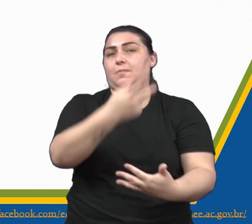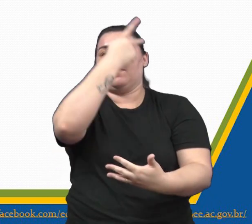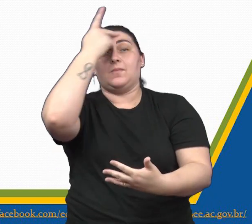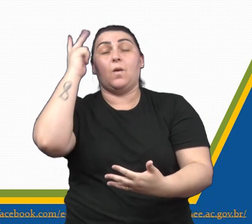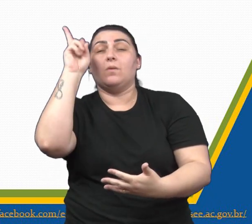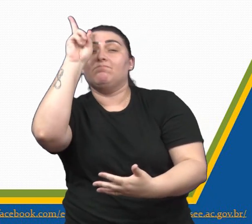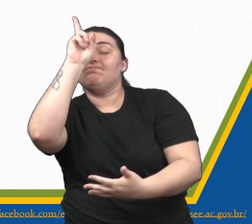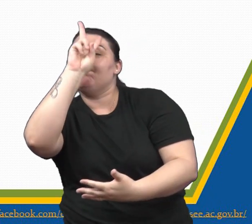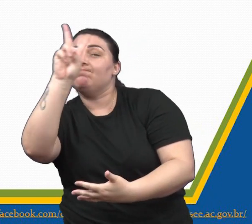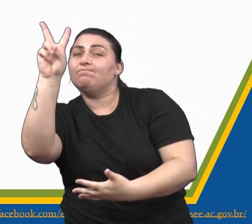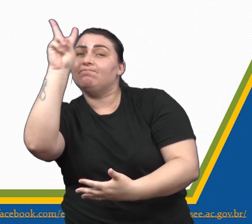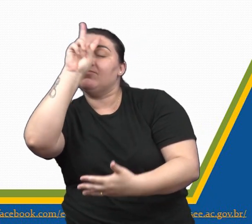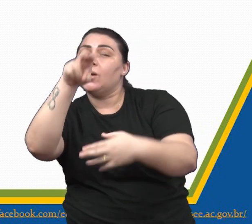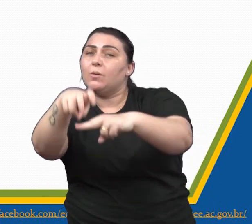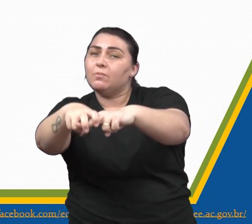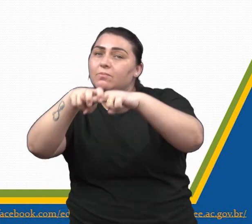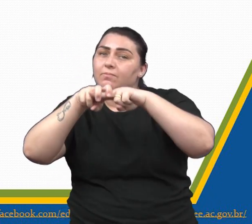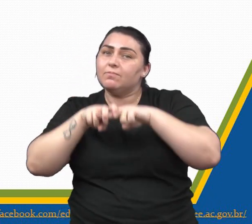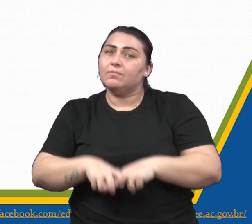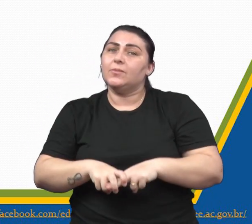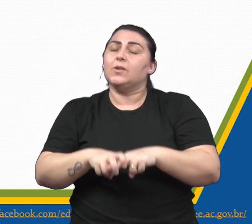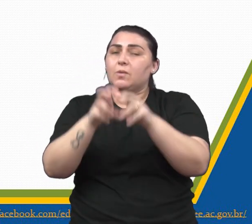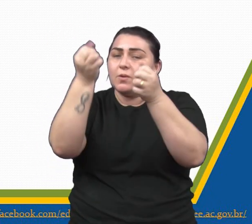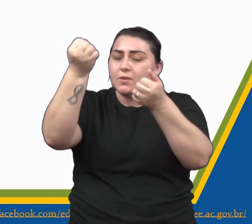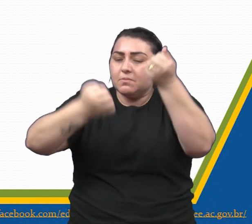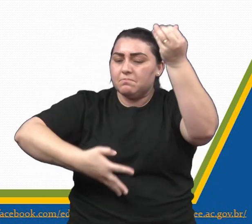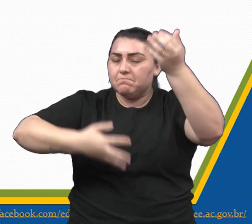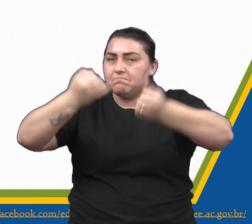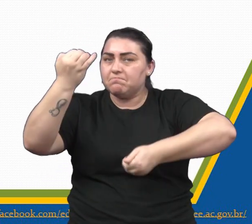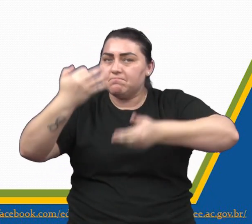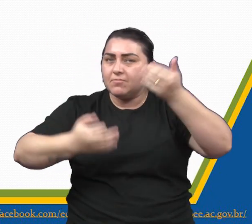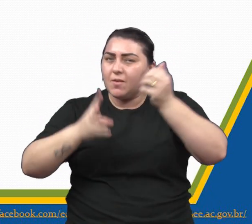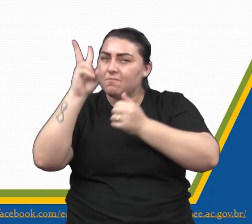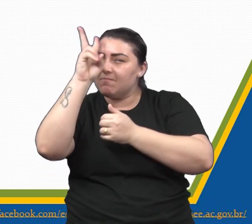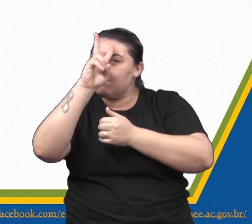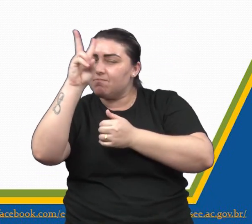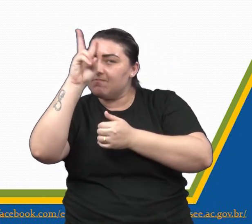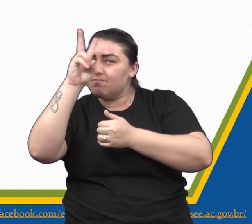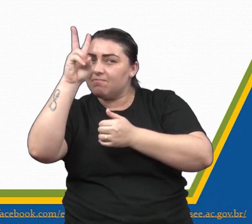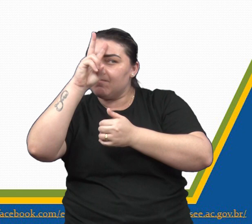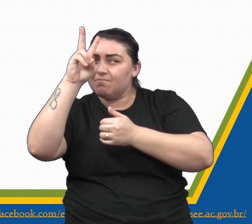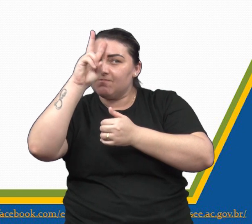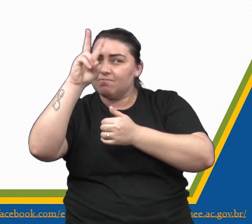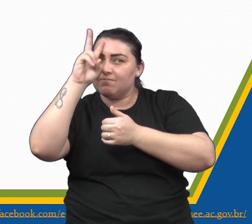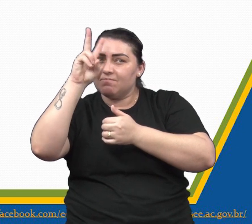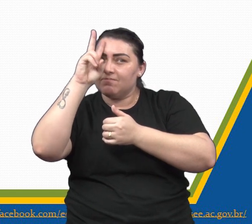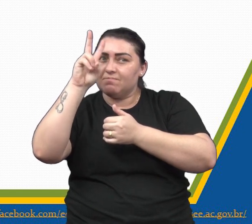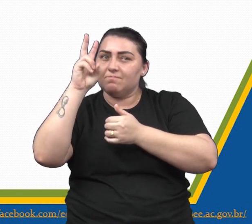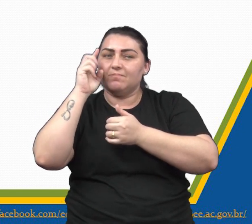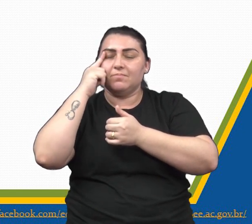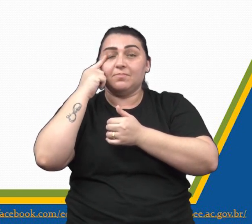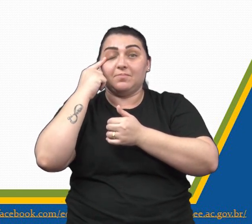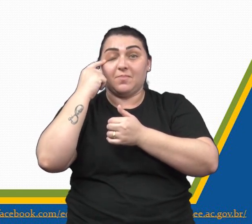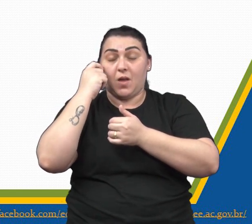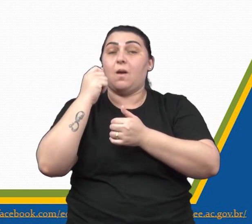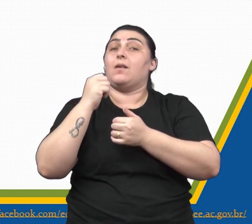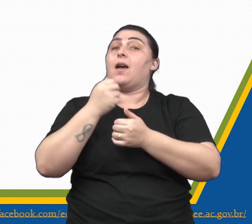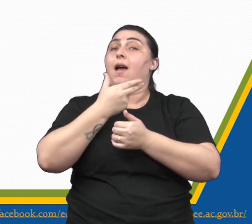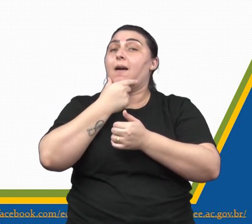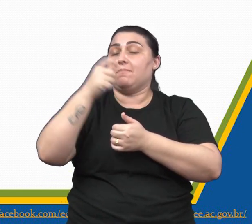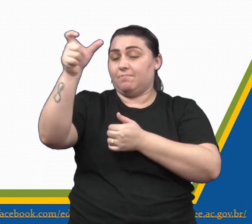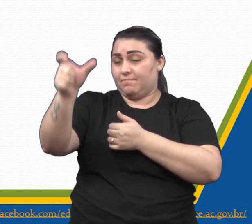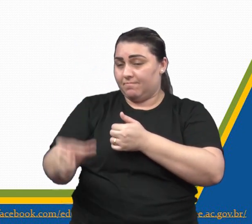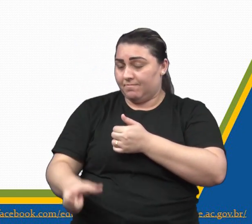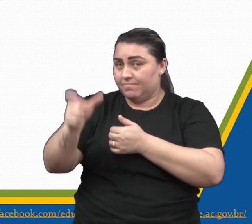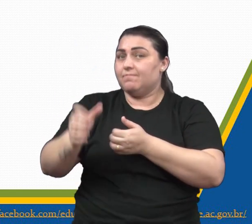uma história, portanto, é uma narrativa. Vamos relembrar os elementos da narrativa? O narrador é